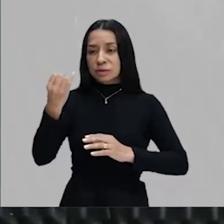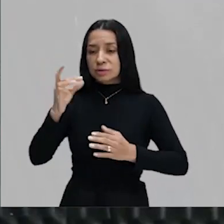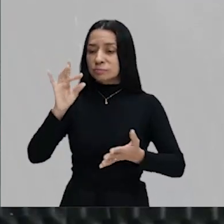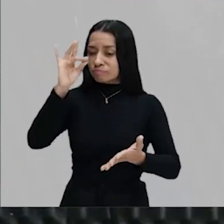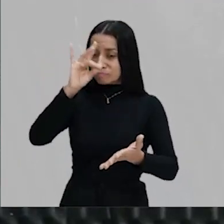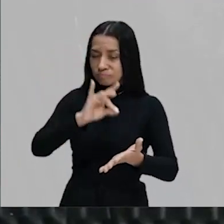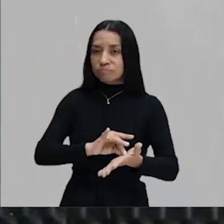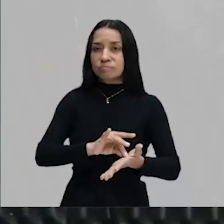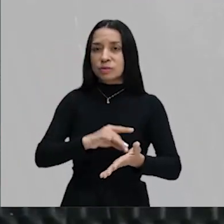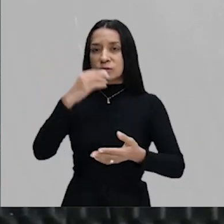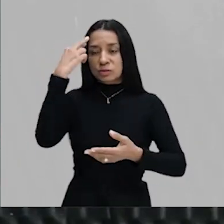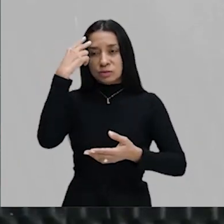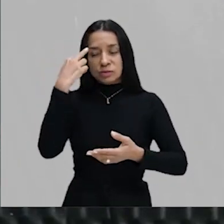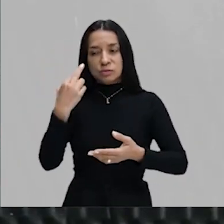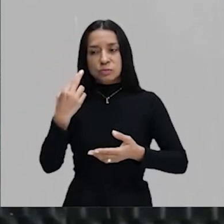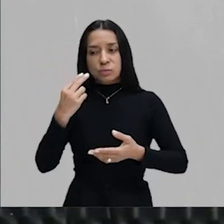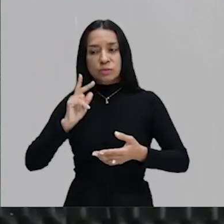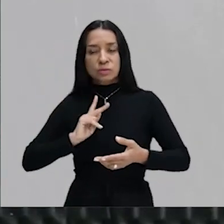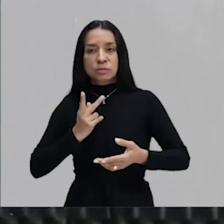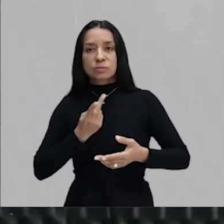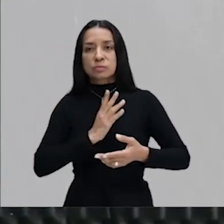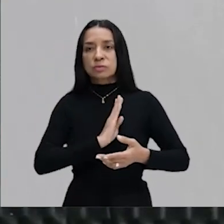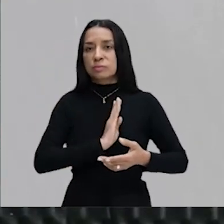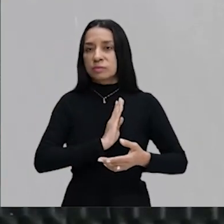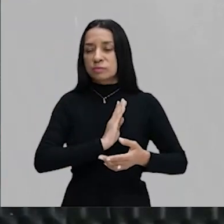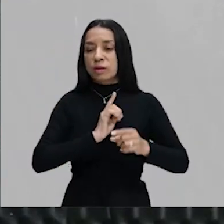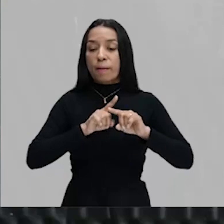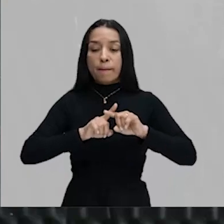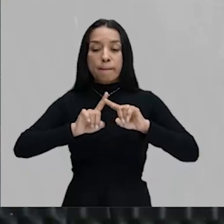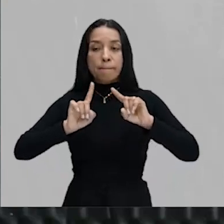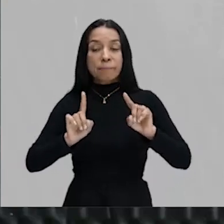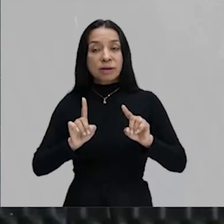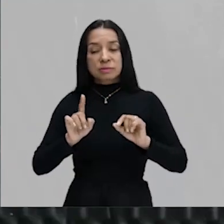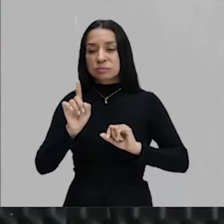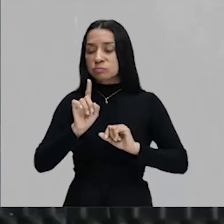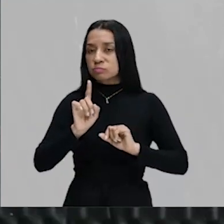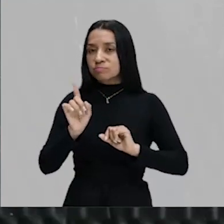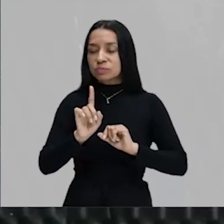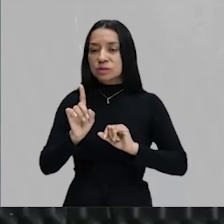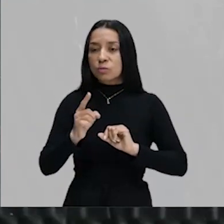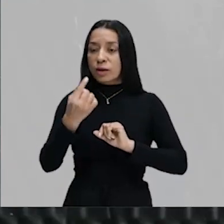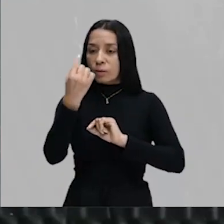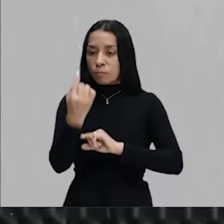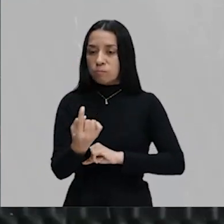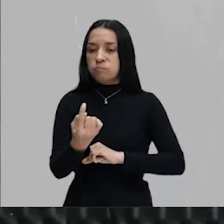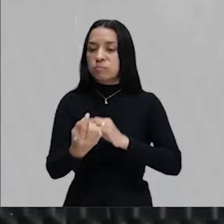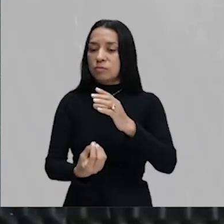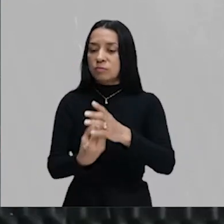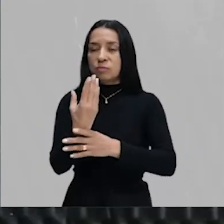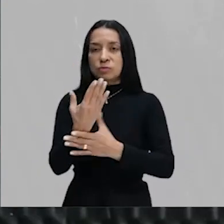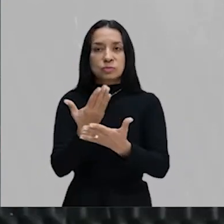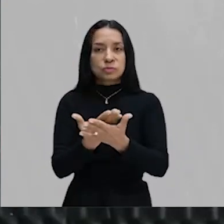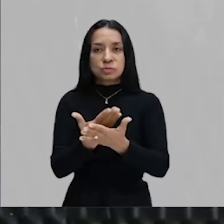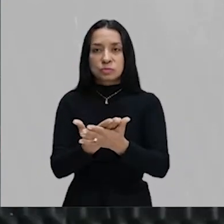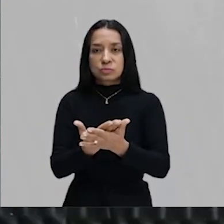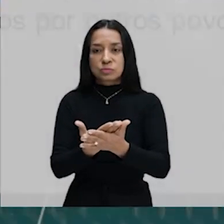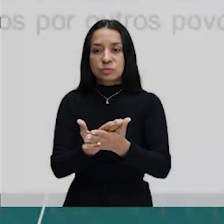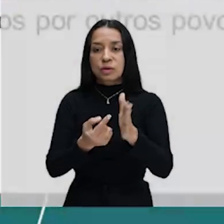Mas não é a única fonte de estudo. A Bíblia não é a única fonte de estudo que vai nos